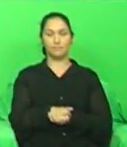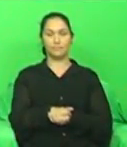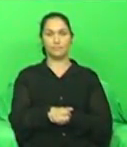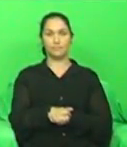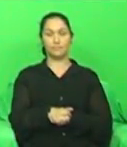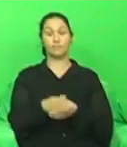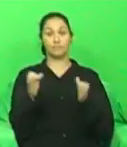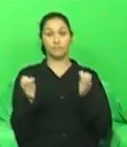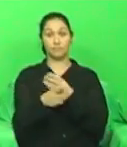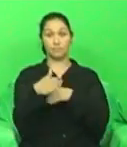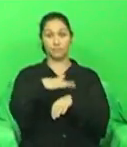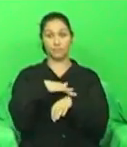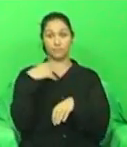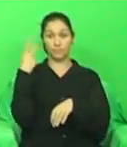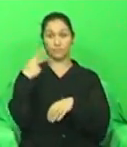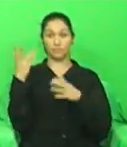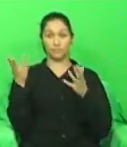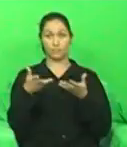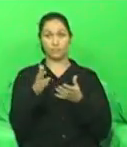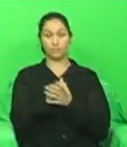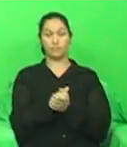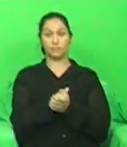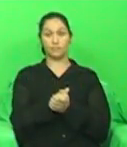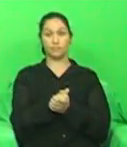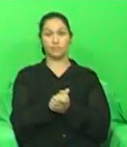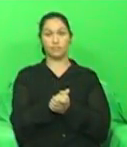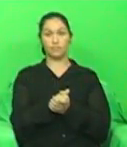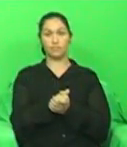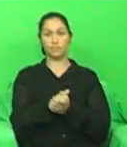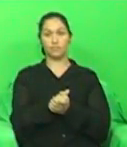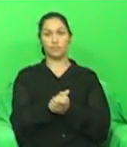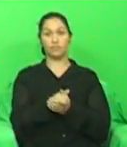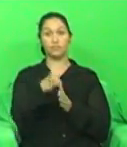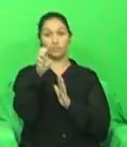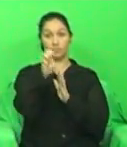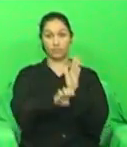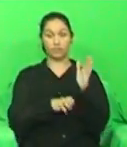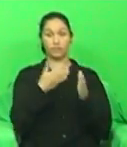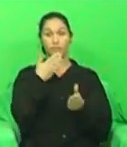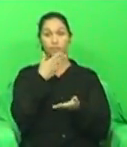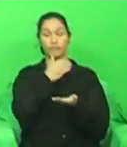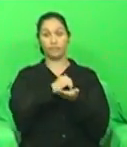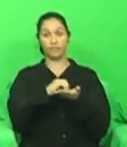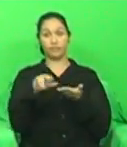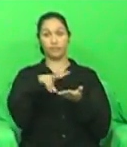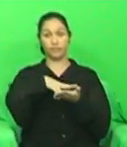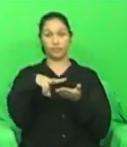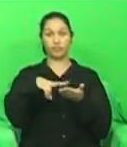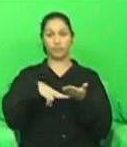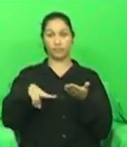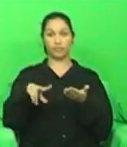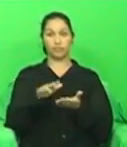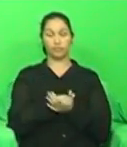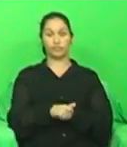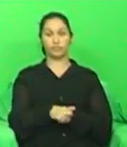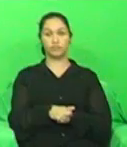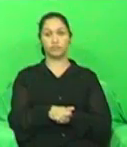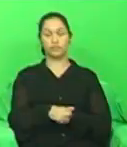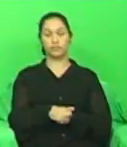terminado o horário político passamos agora para o grande expediente solicitar ao senhor secretário para que faça a leitura das